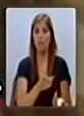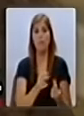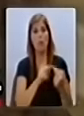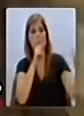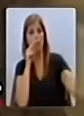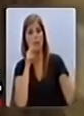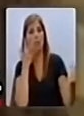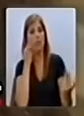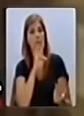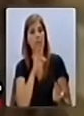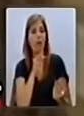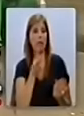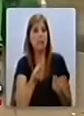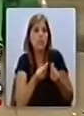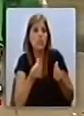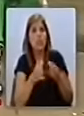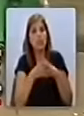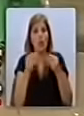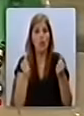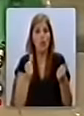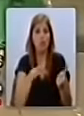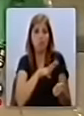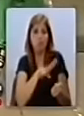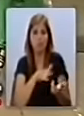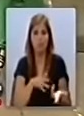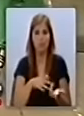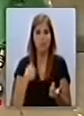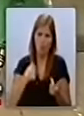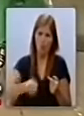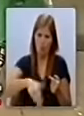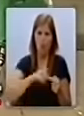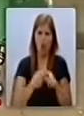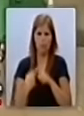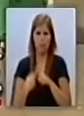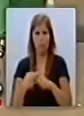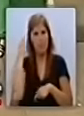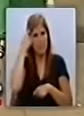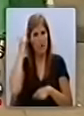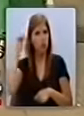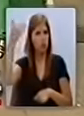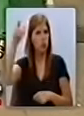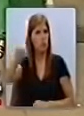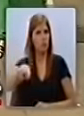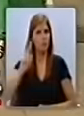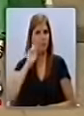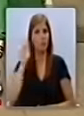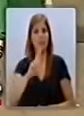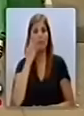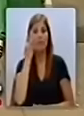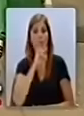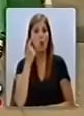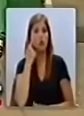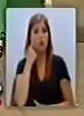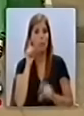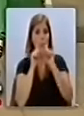enfrentar o receio do desconhecido. Eu vou entusiasmada, mas vou também pensar um bocado no futuro, ver, tentar conhecer